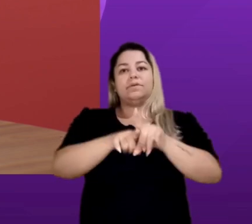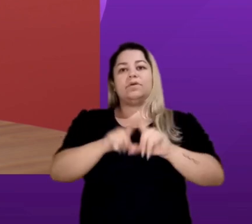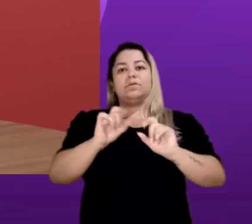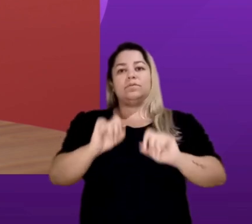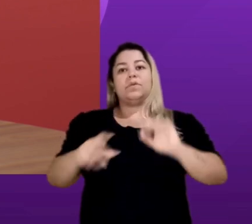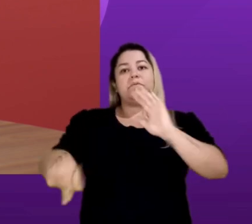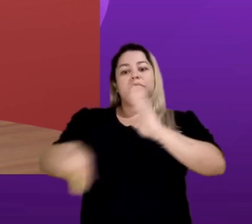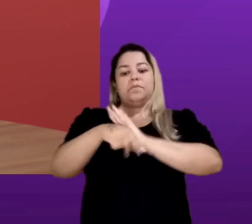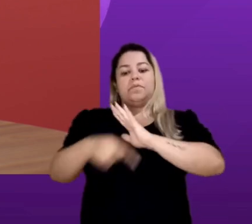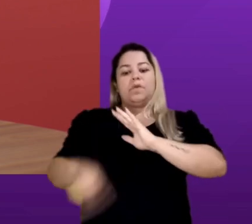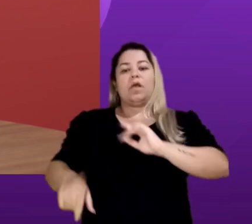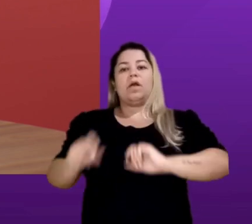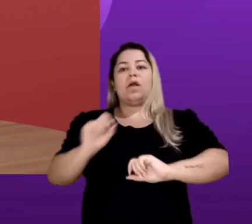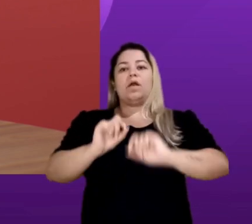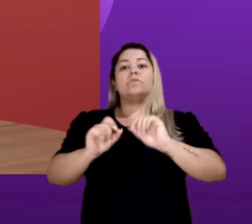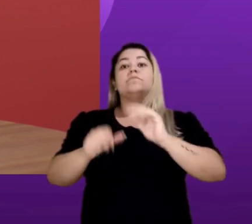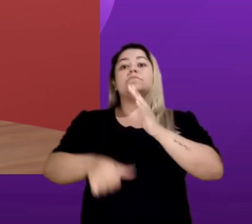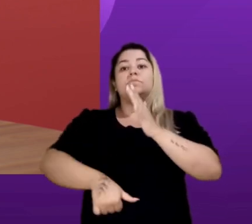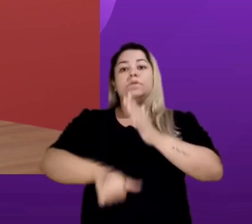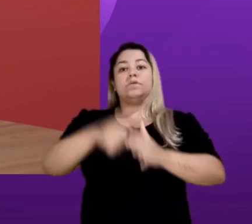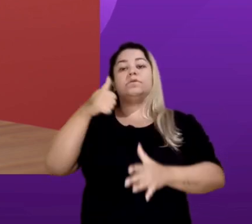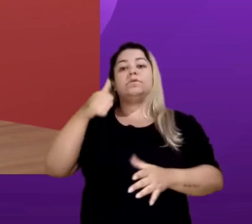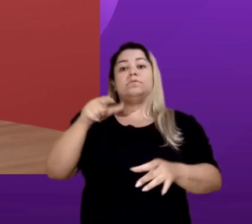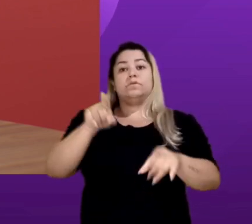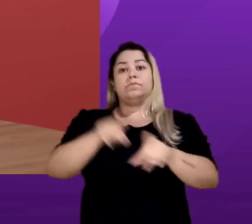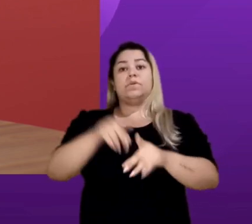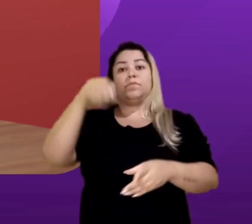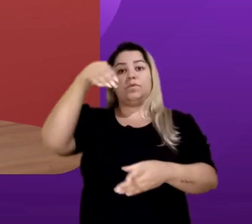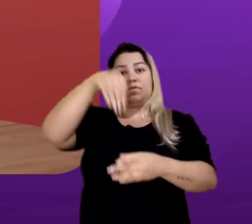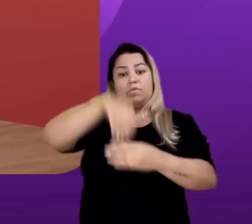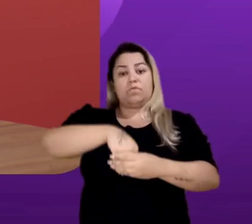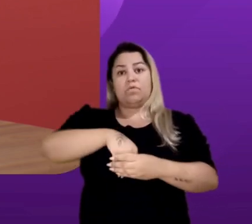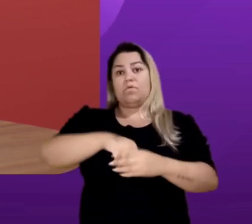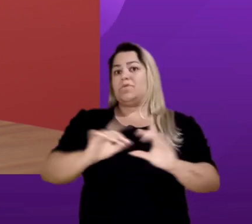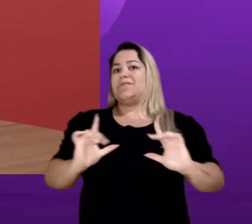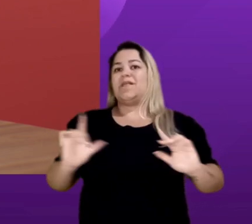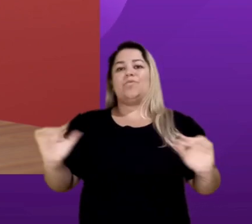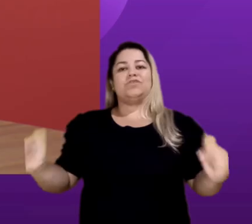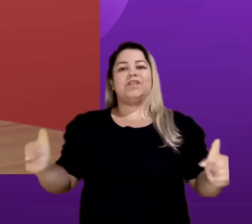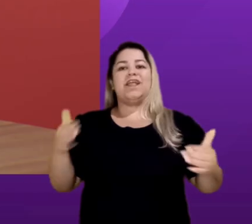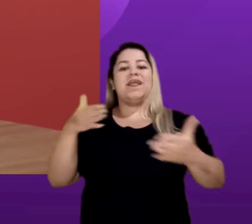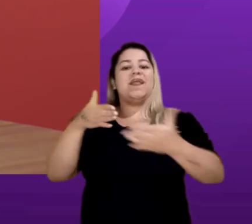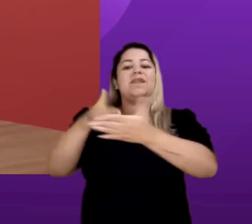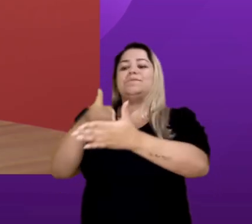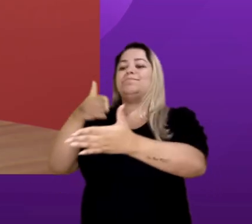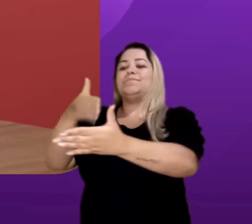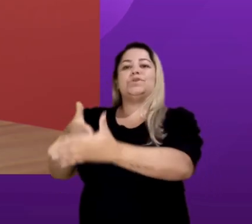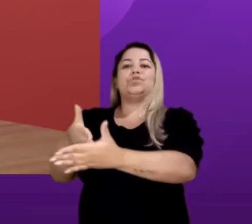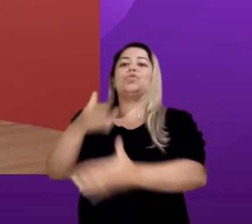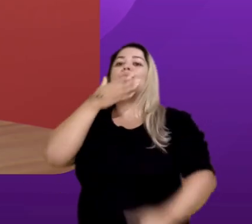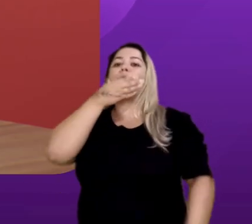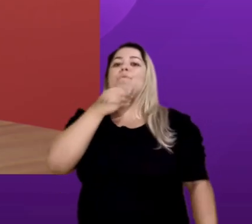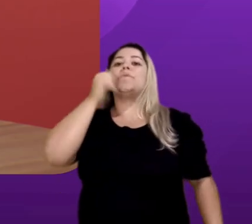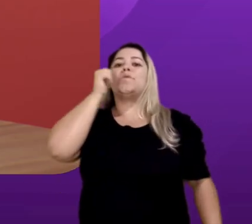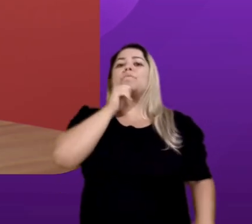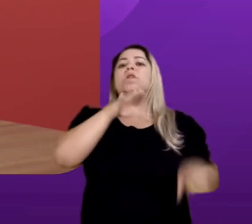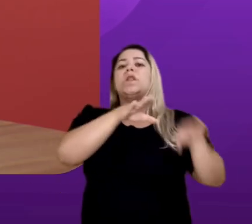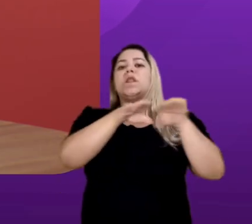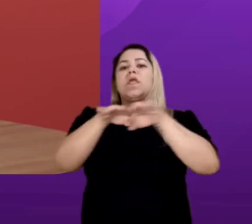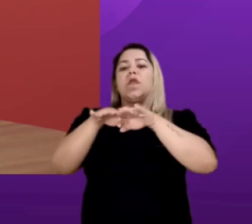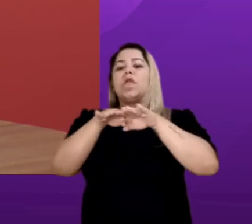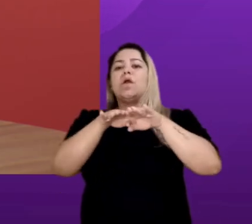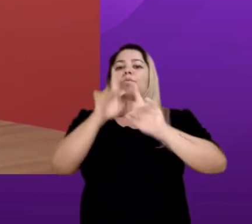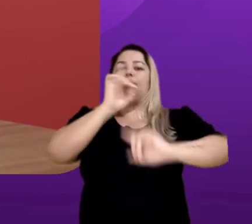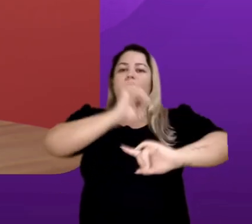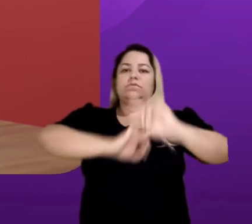primeira que me colocou sempre. Não tem limite. Homem e mulher é uma construção social.